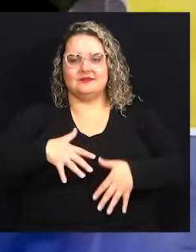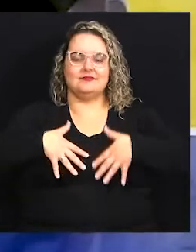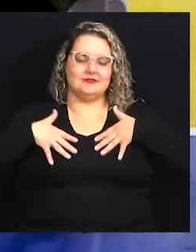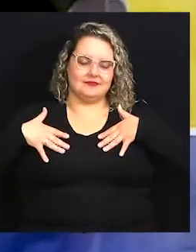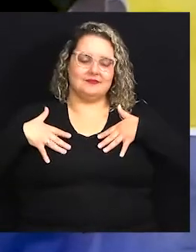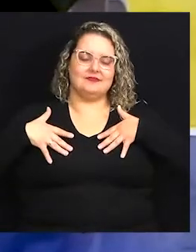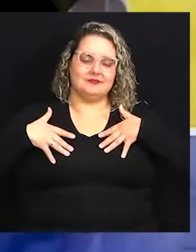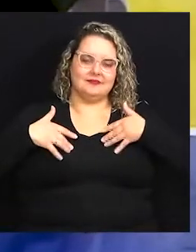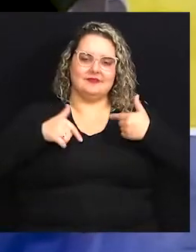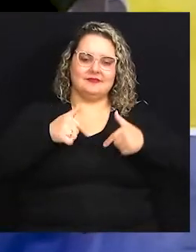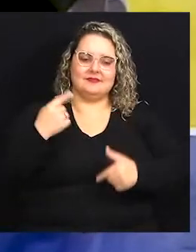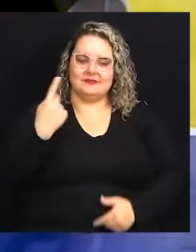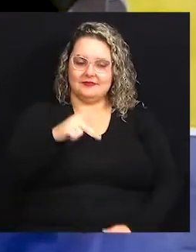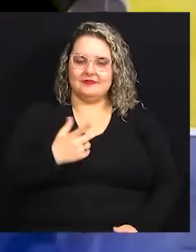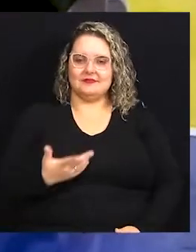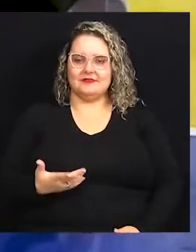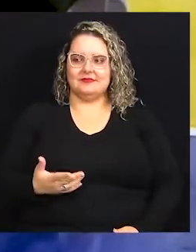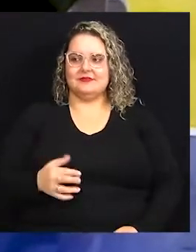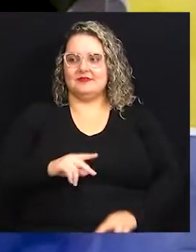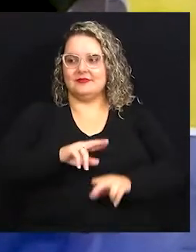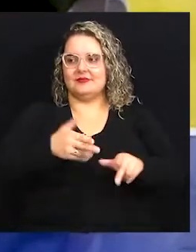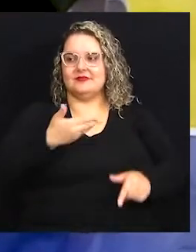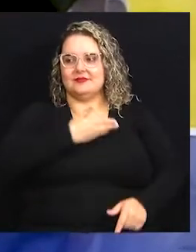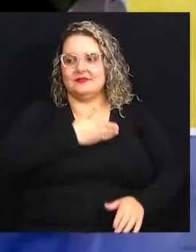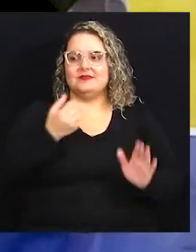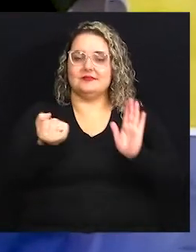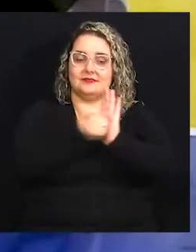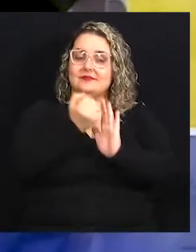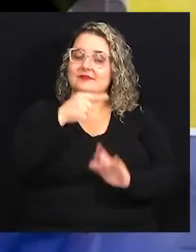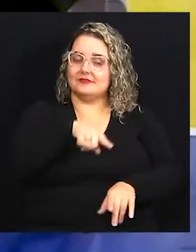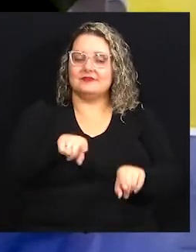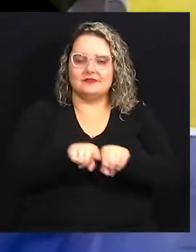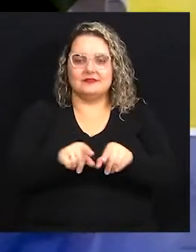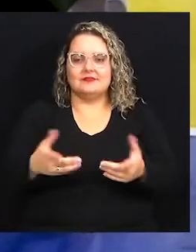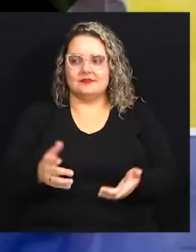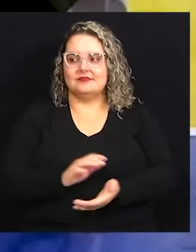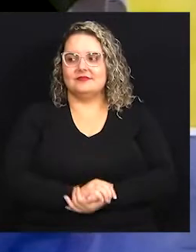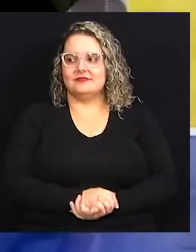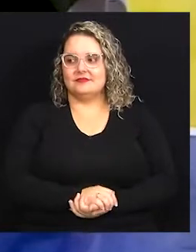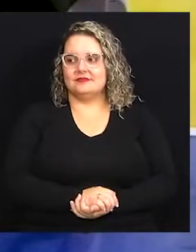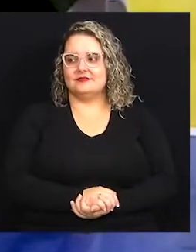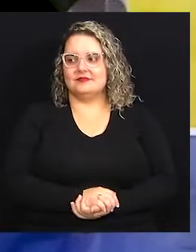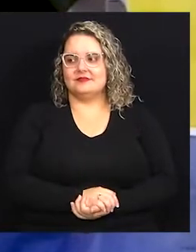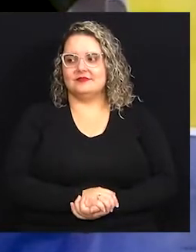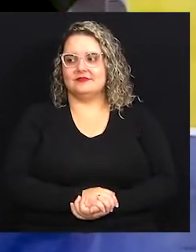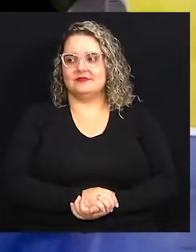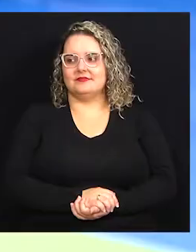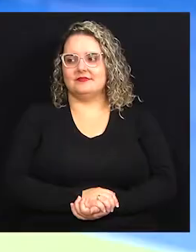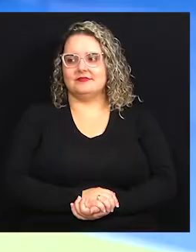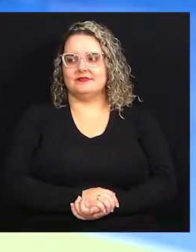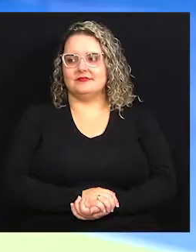orgulho de falar que eu trabalhei lá, porque deixei muitos amigos, muitos legados lá também. Mas